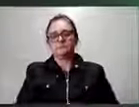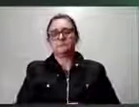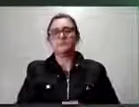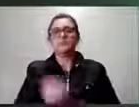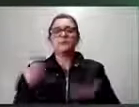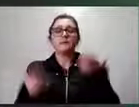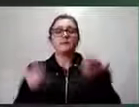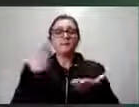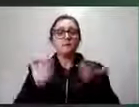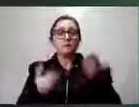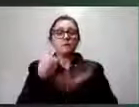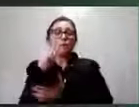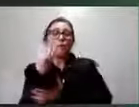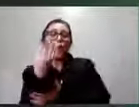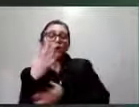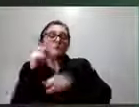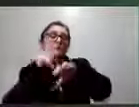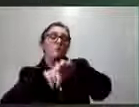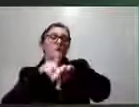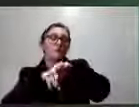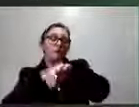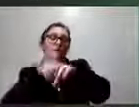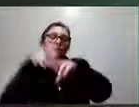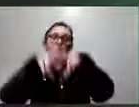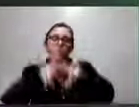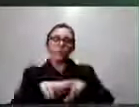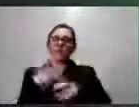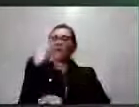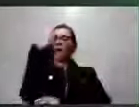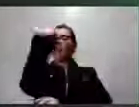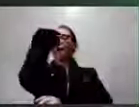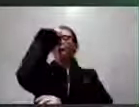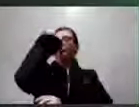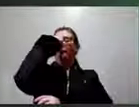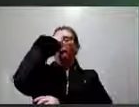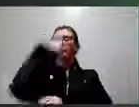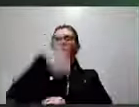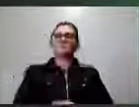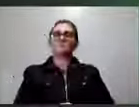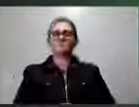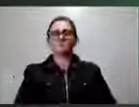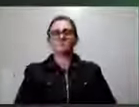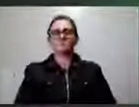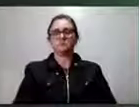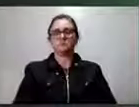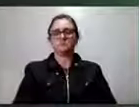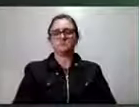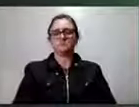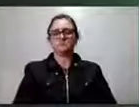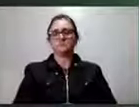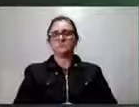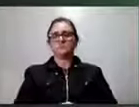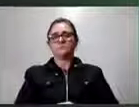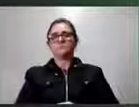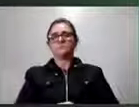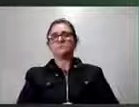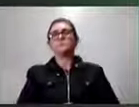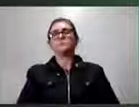depende de quanto tempo o paciente ficar numa unidade intensiva com um